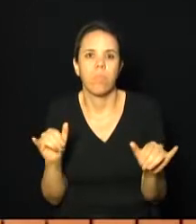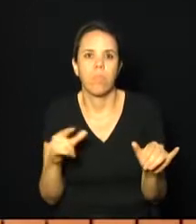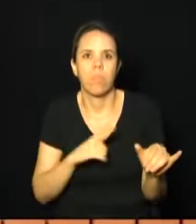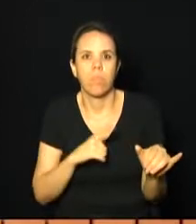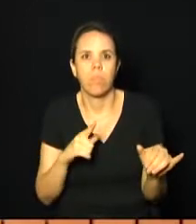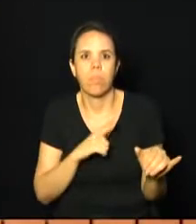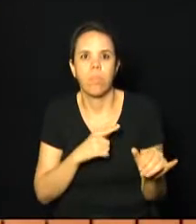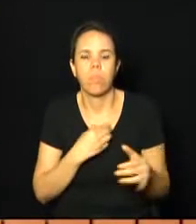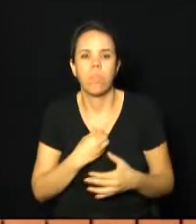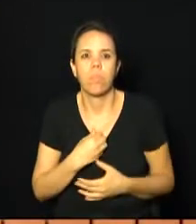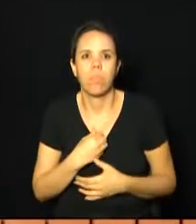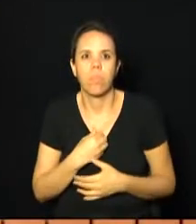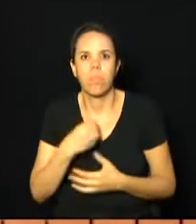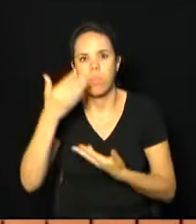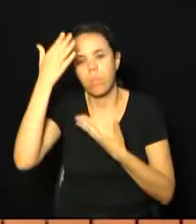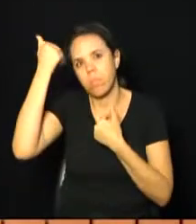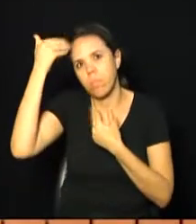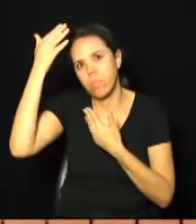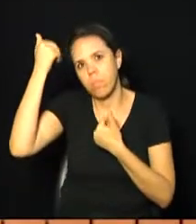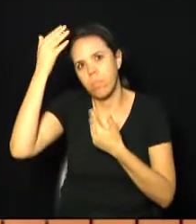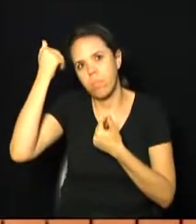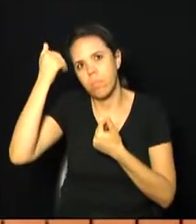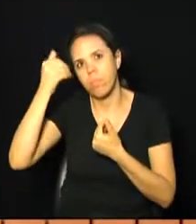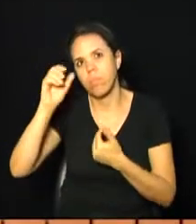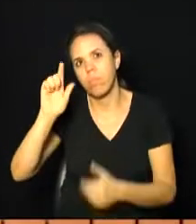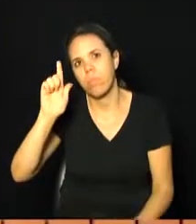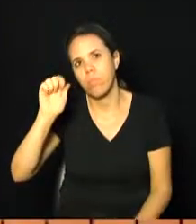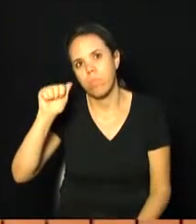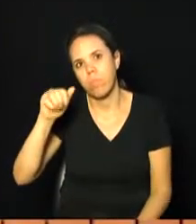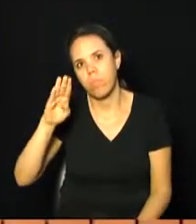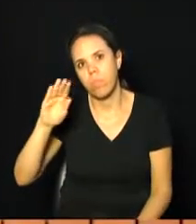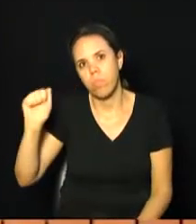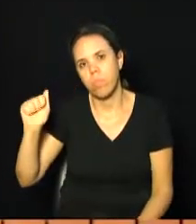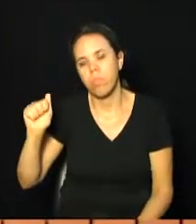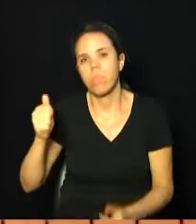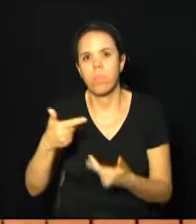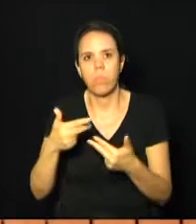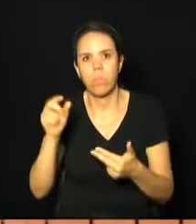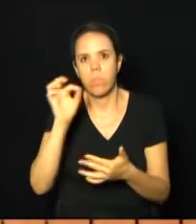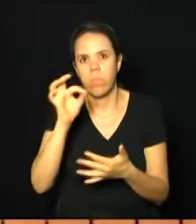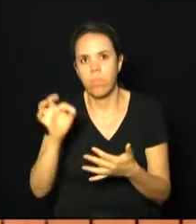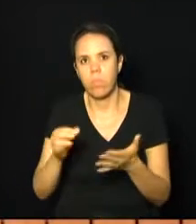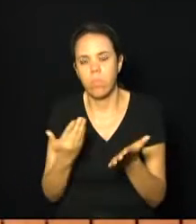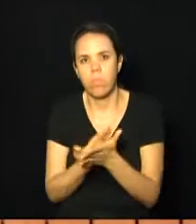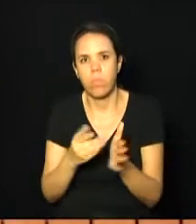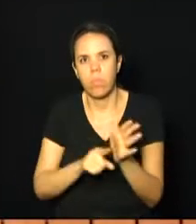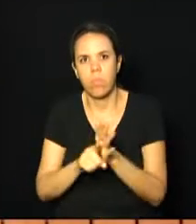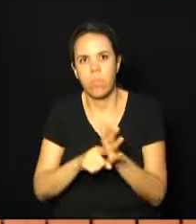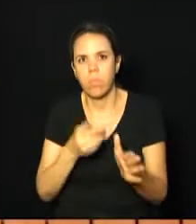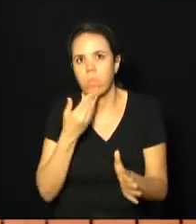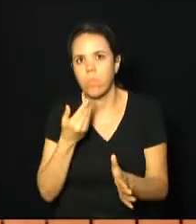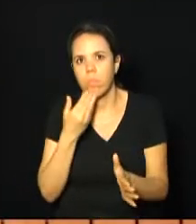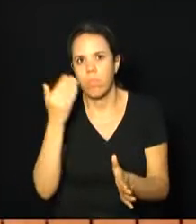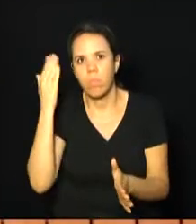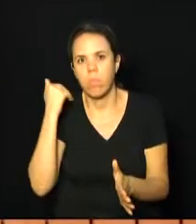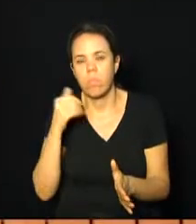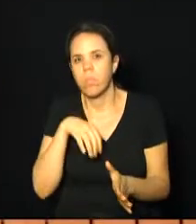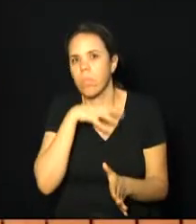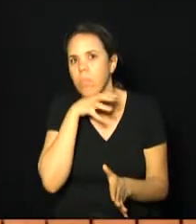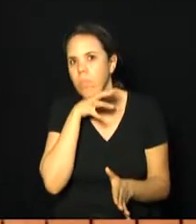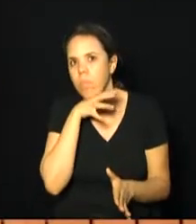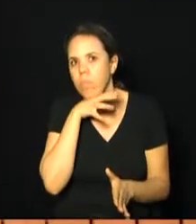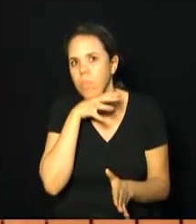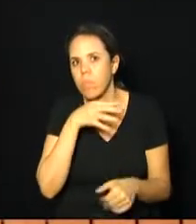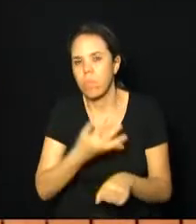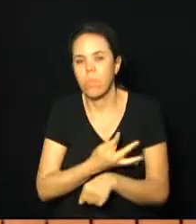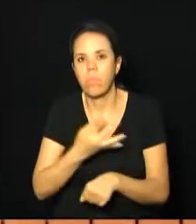tem macaquinho, tem o gambá, tem cada um, né? E com esse estudo vai ficar mais fácil da gente saber quais são os bichos que estão